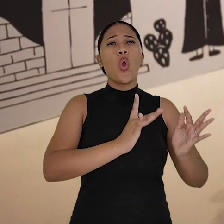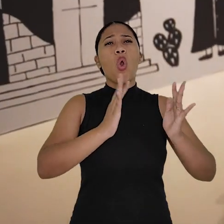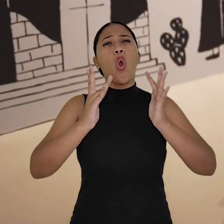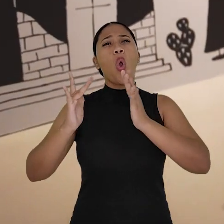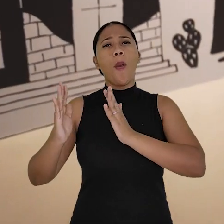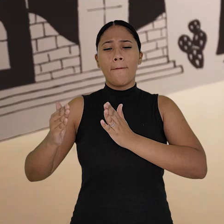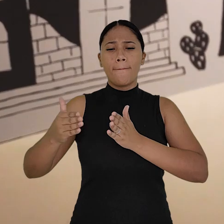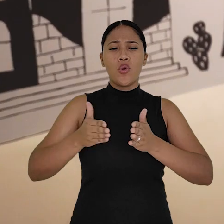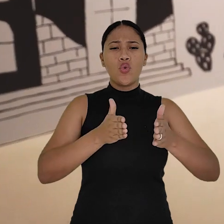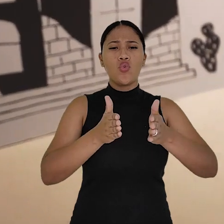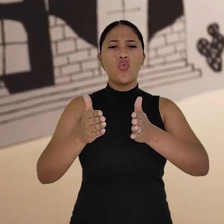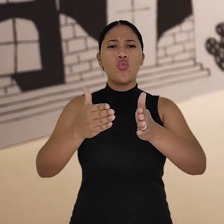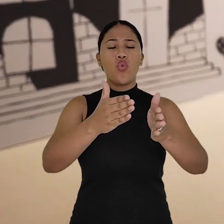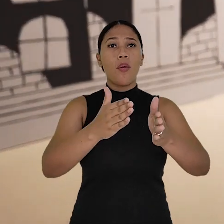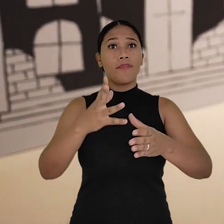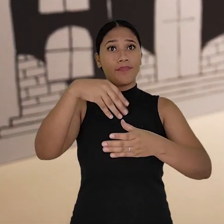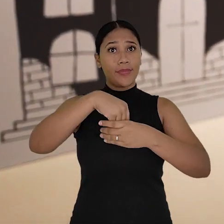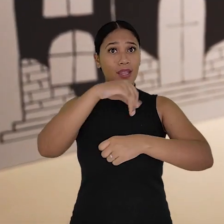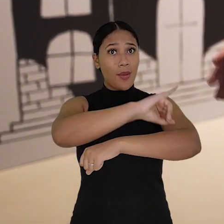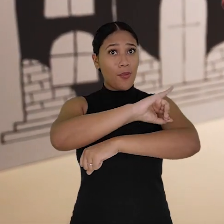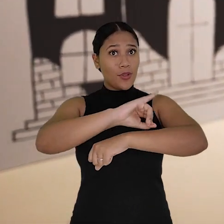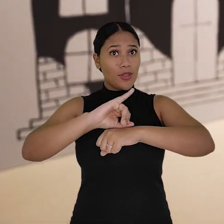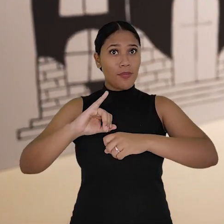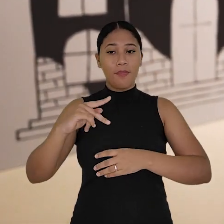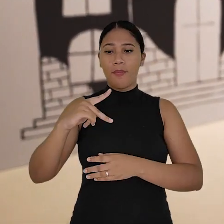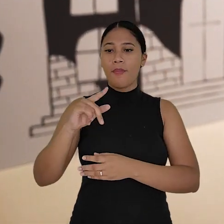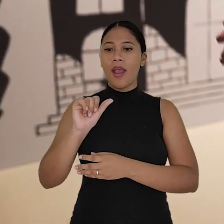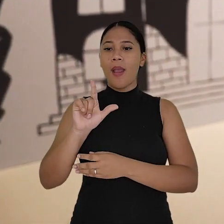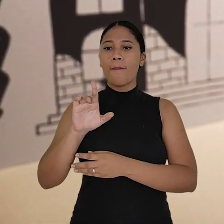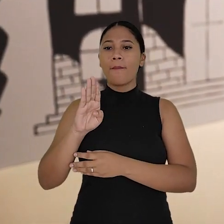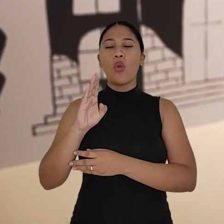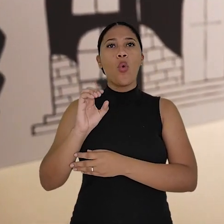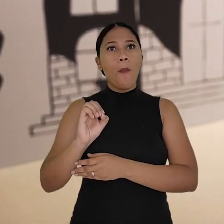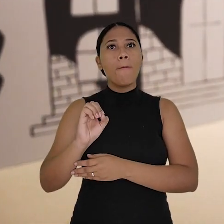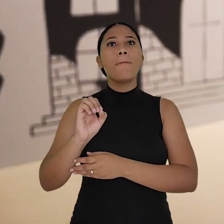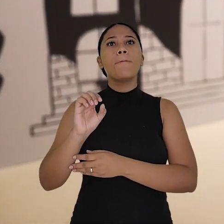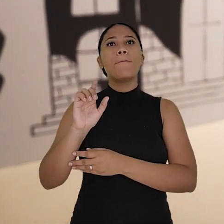Durante todo o percurso da nossa exposição, o Pablo Borges fez